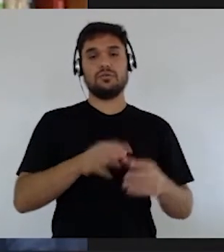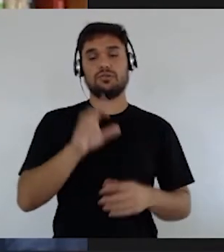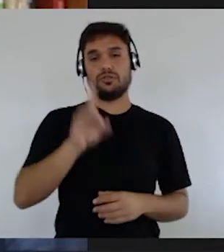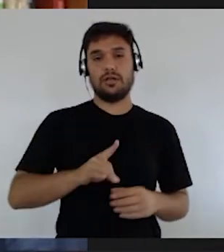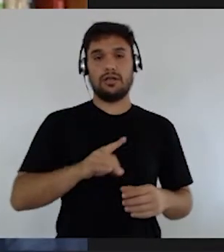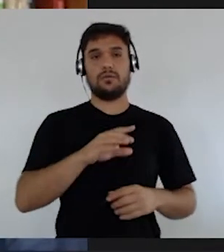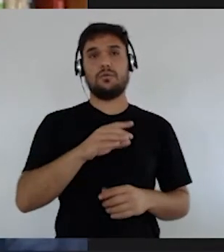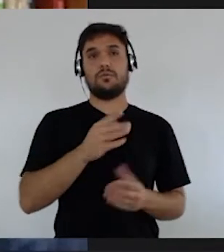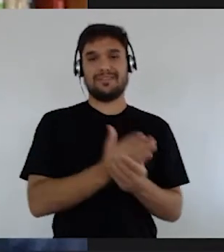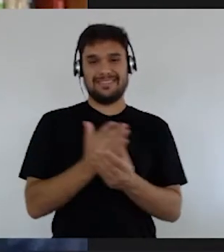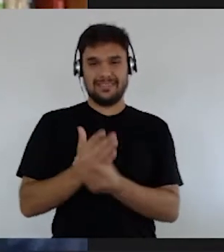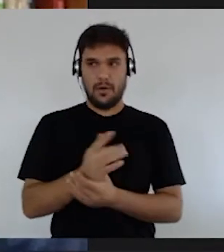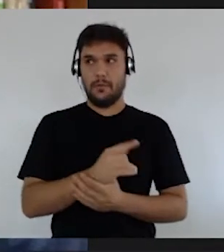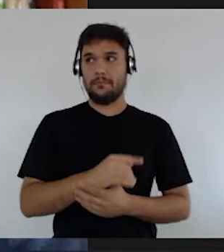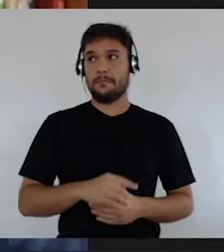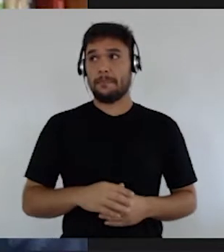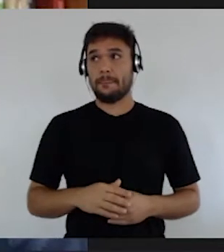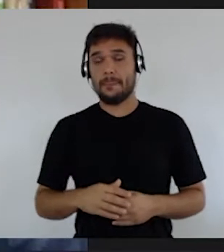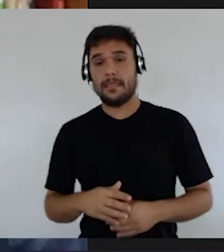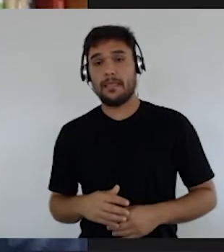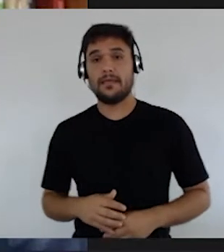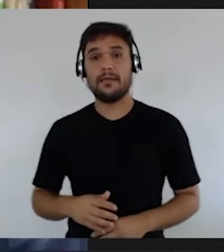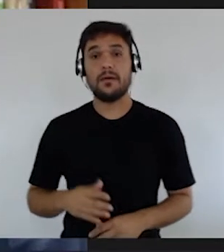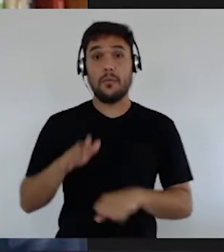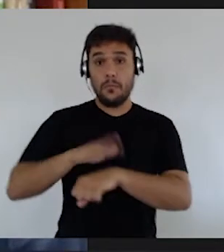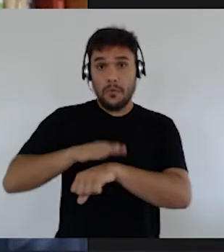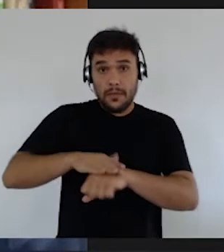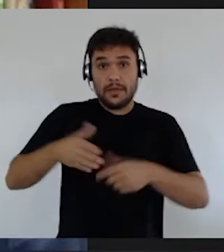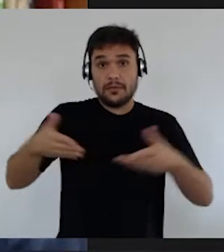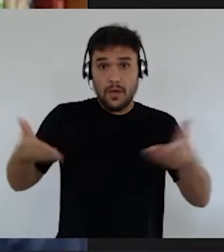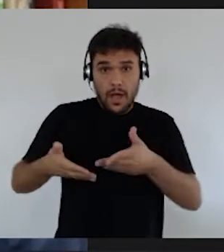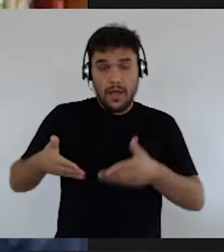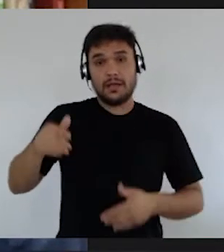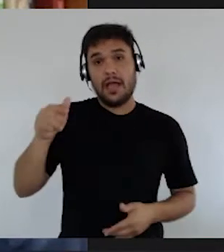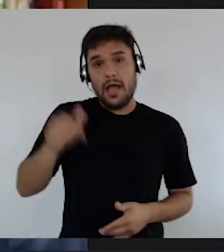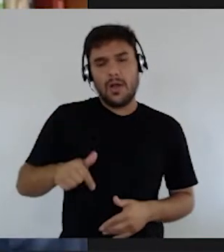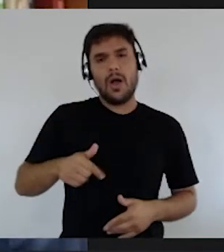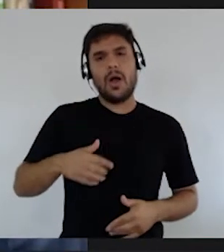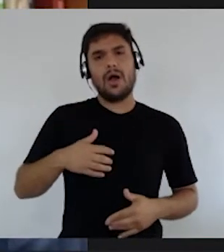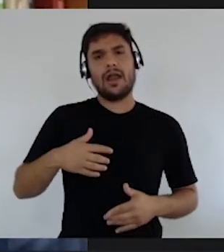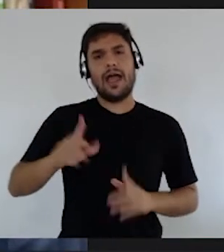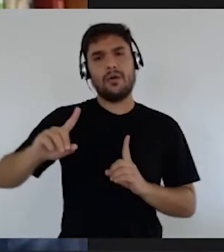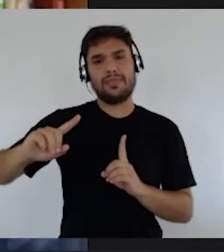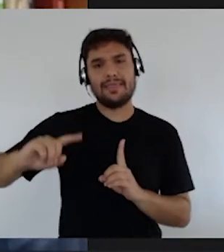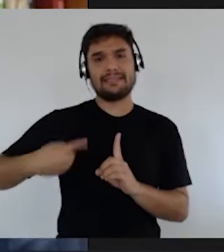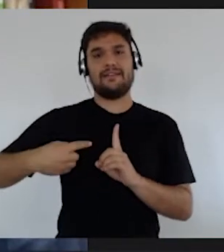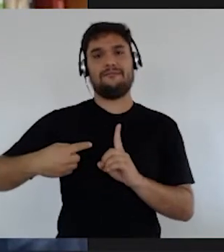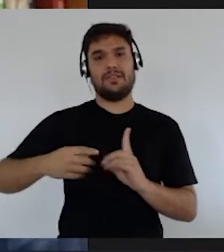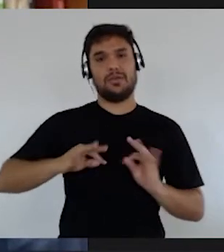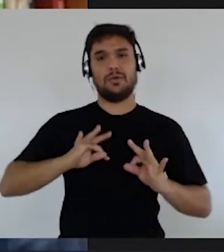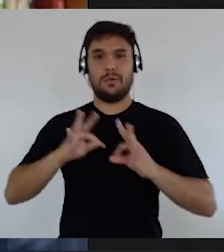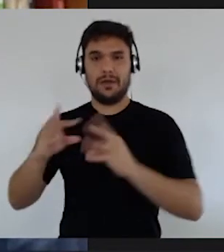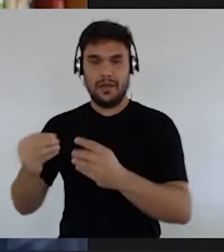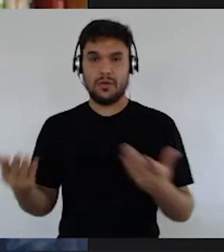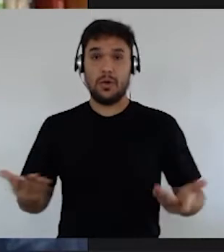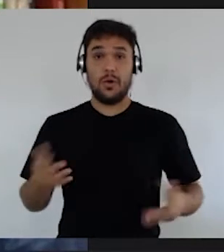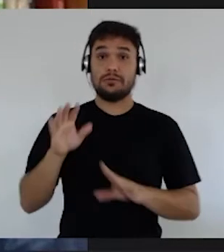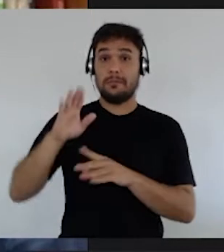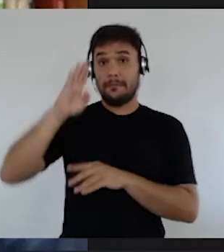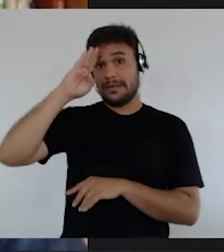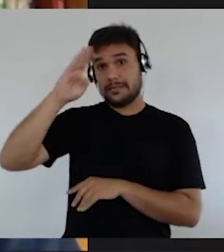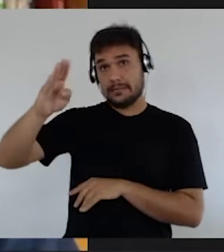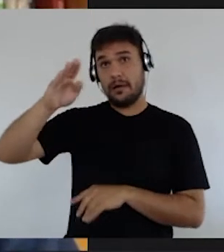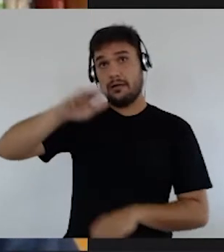região Brasil. O momento aqui é de extremo desafio para todos, em